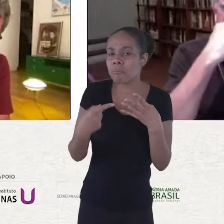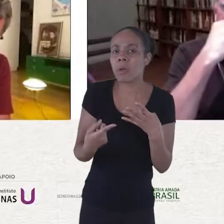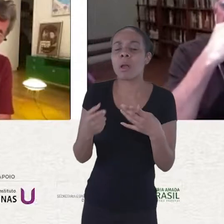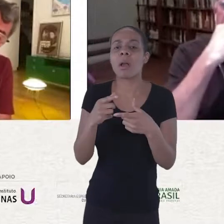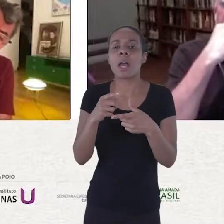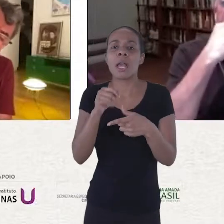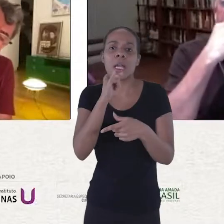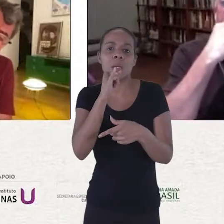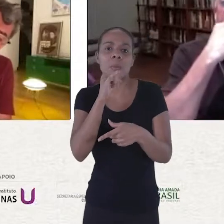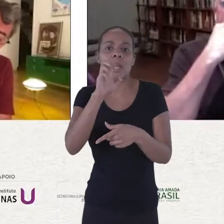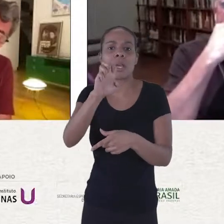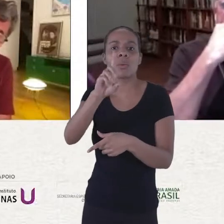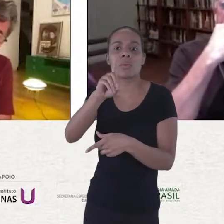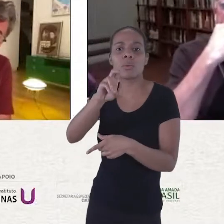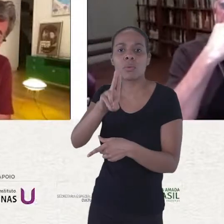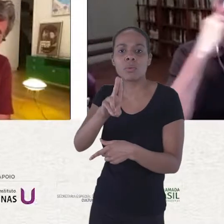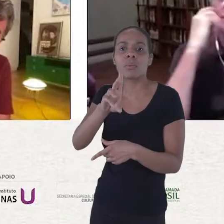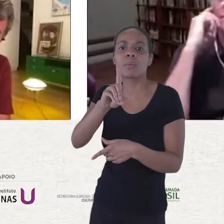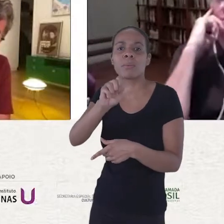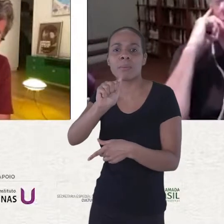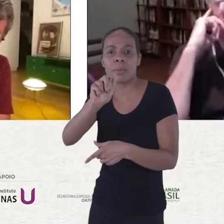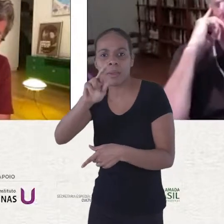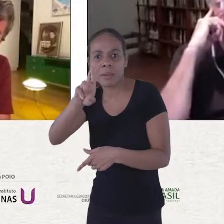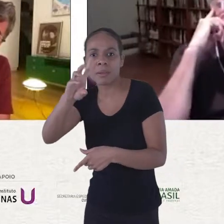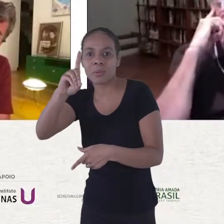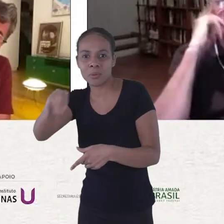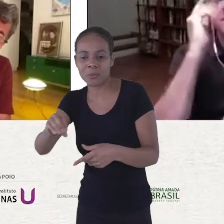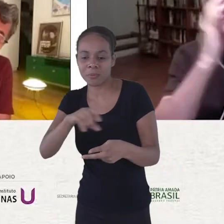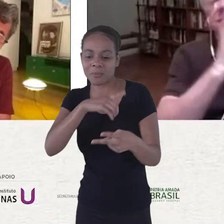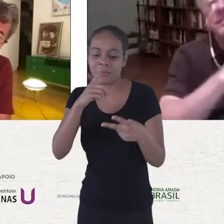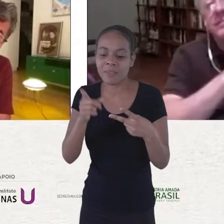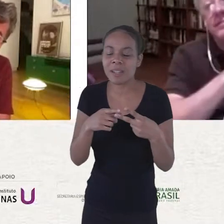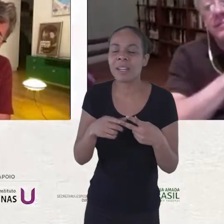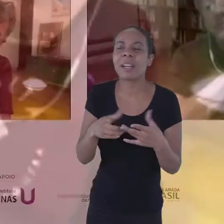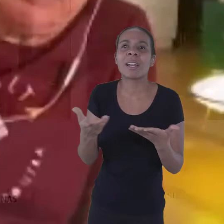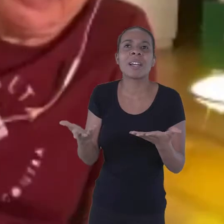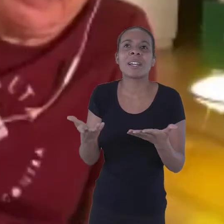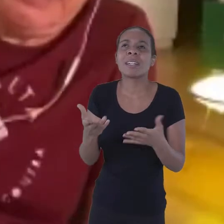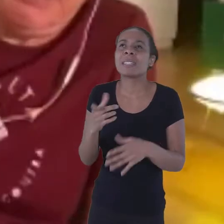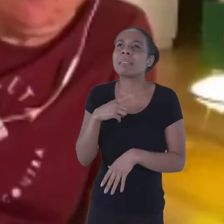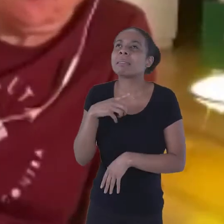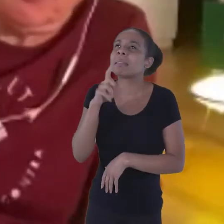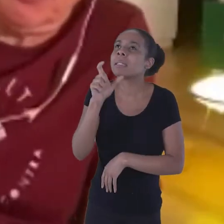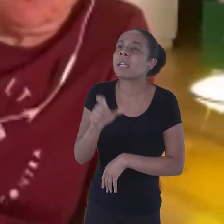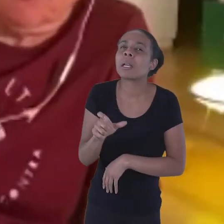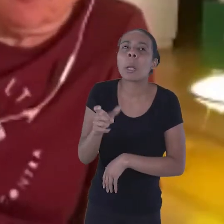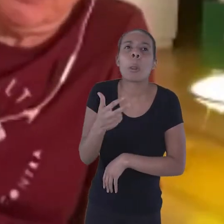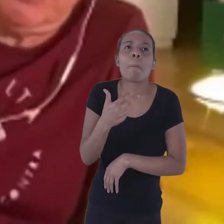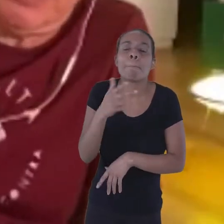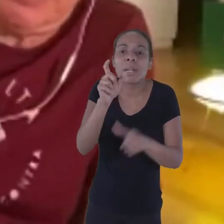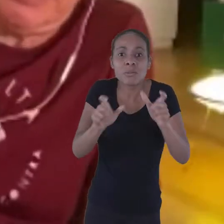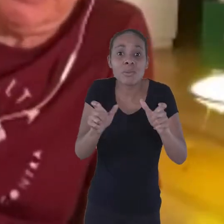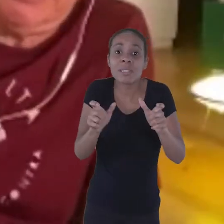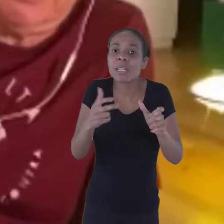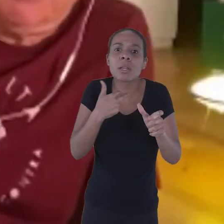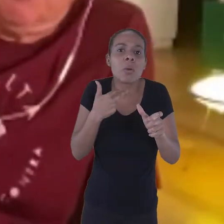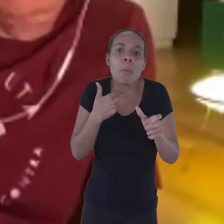Galvão, Gégé Amadeu, Nissete Bruno, quem não pode estar aqui, né? Pessoas que não podem